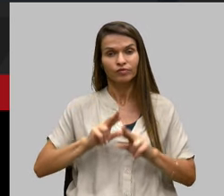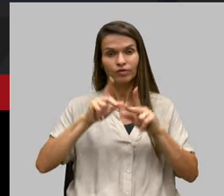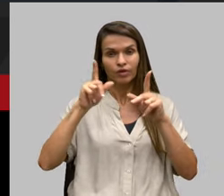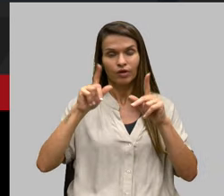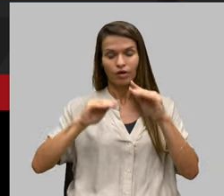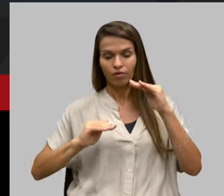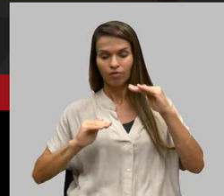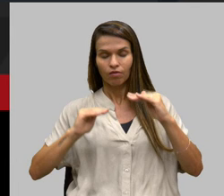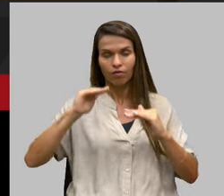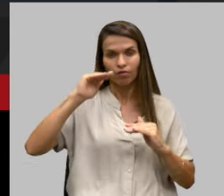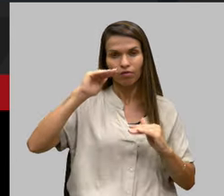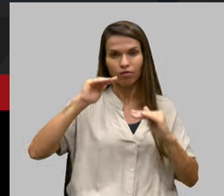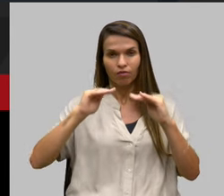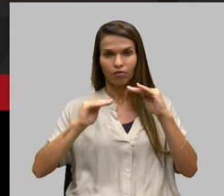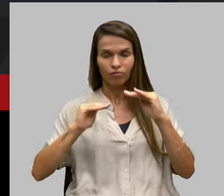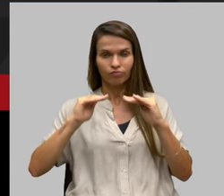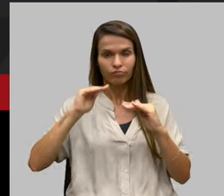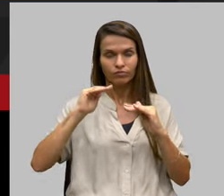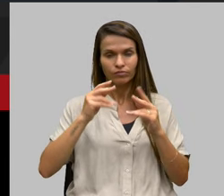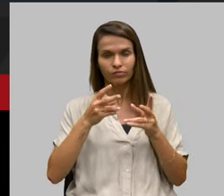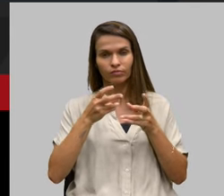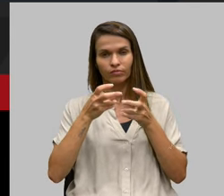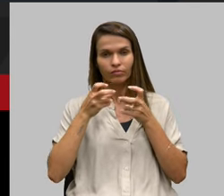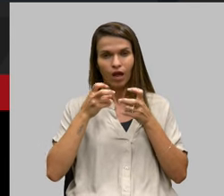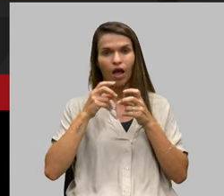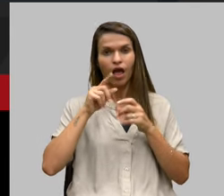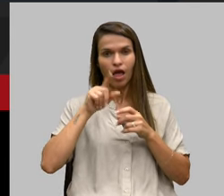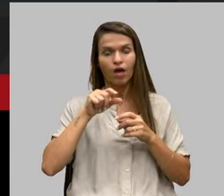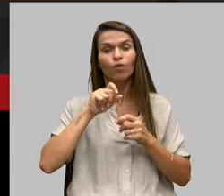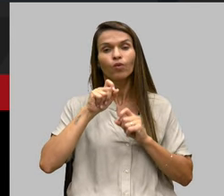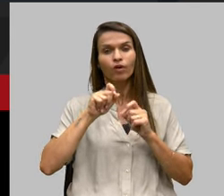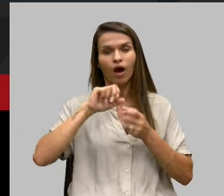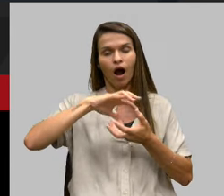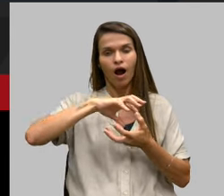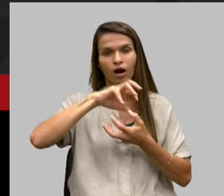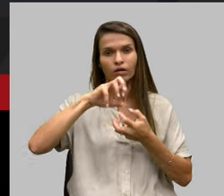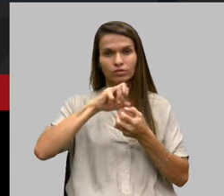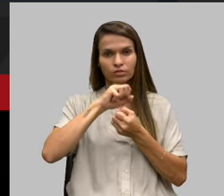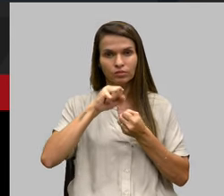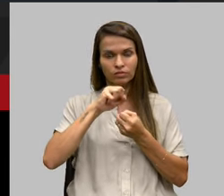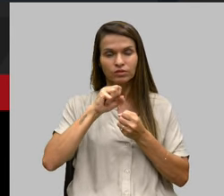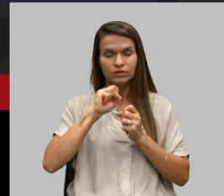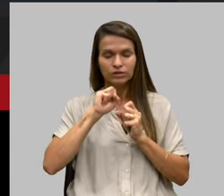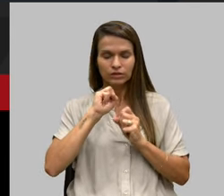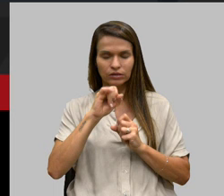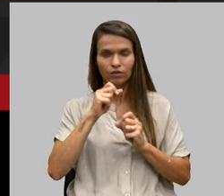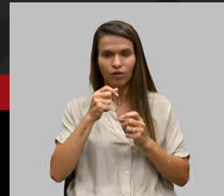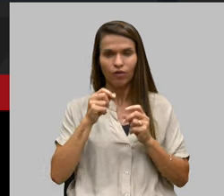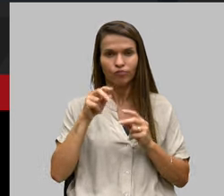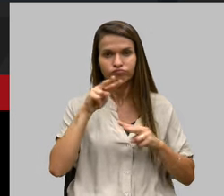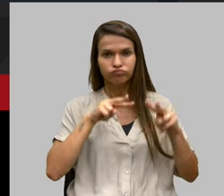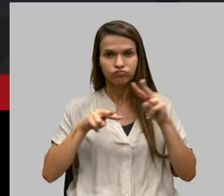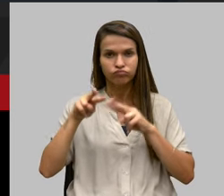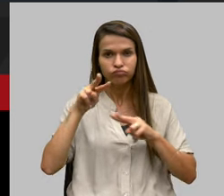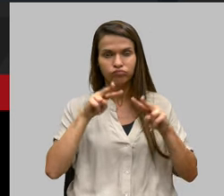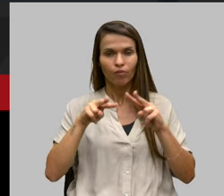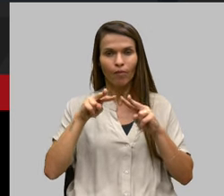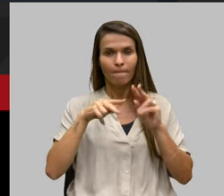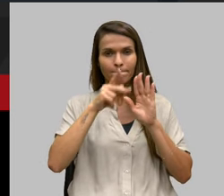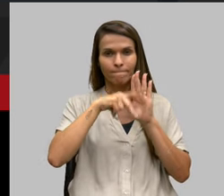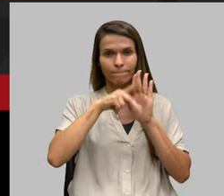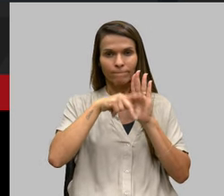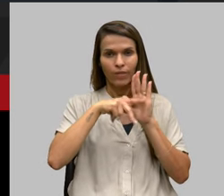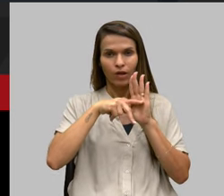atuarial e essência é a sustentabilidade ou seja se eu apurar equilíbrio atuarial num plano de benefícios o que eu quero